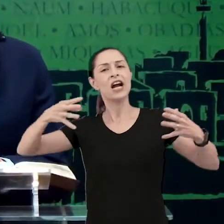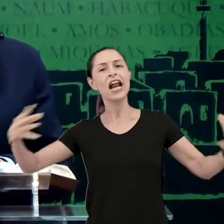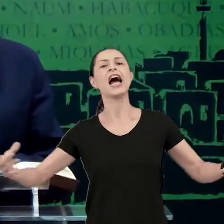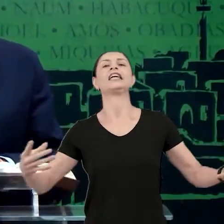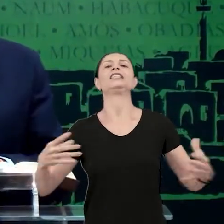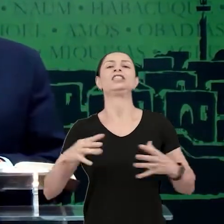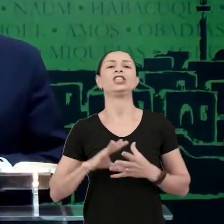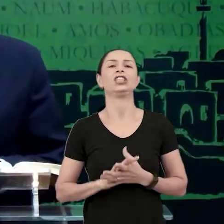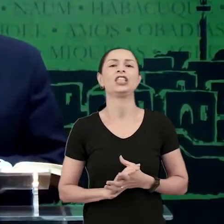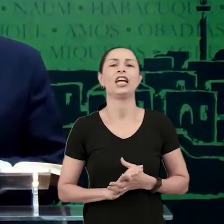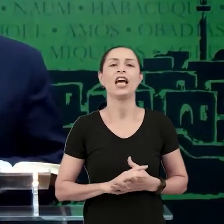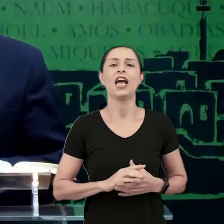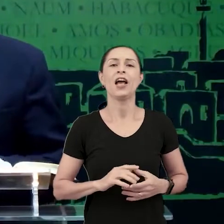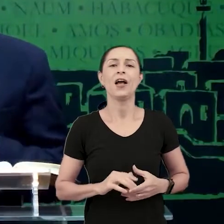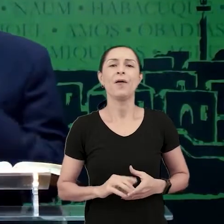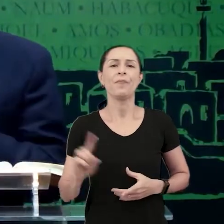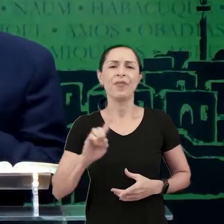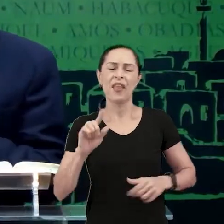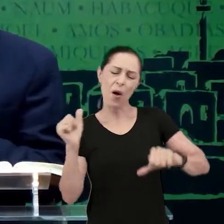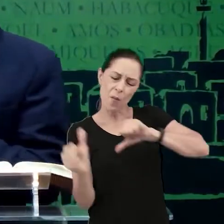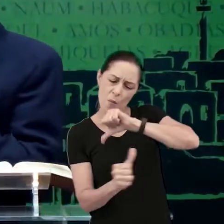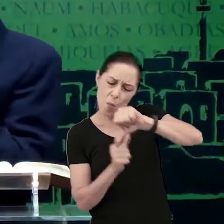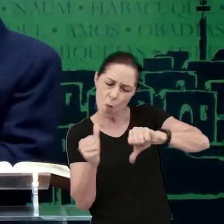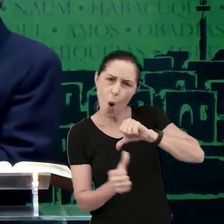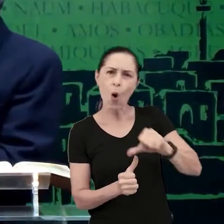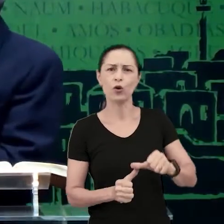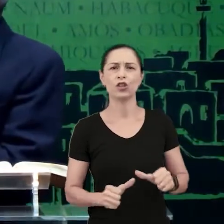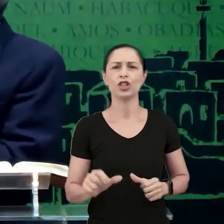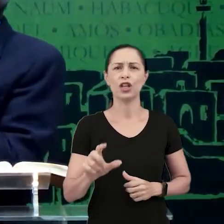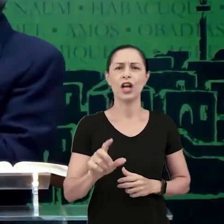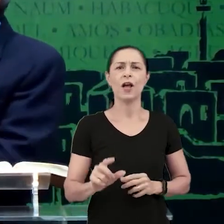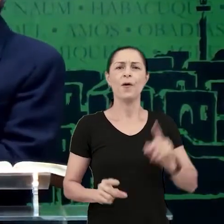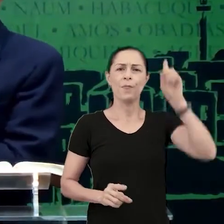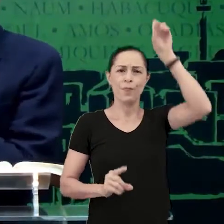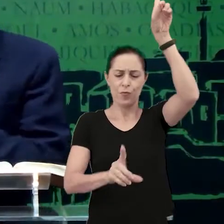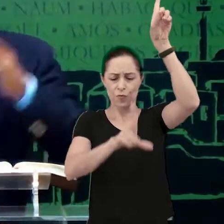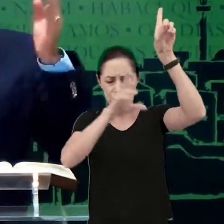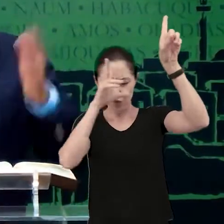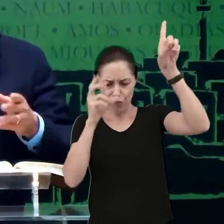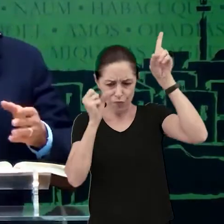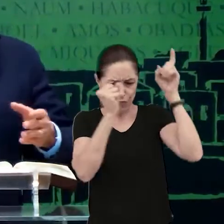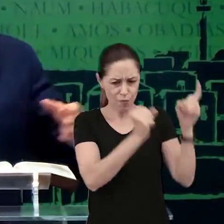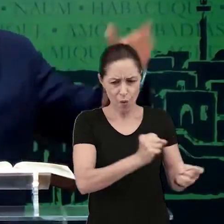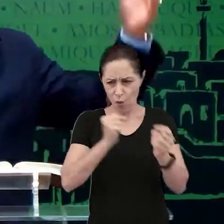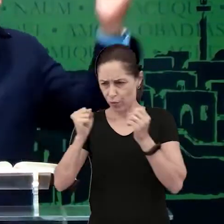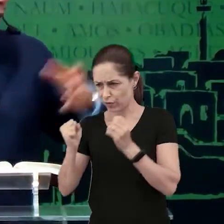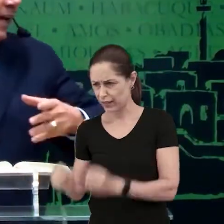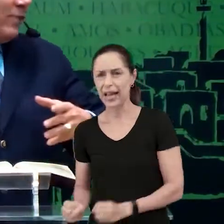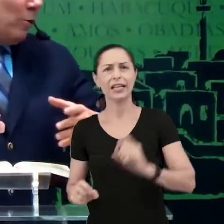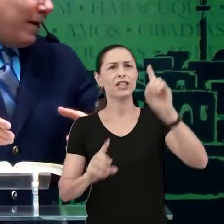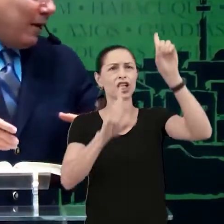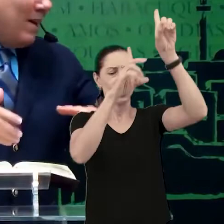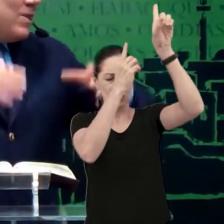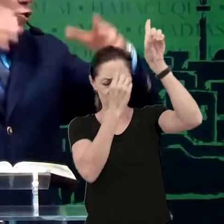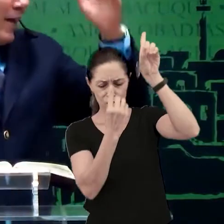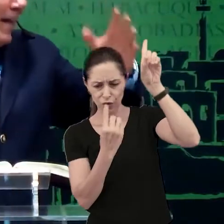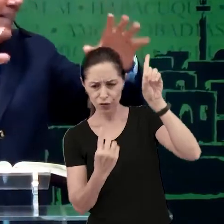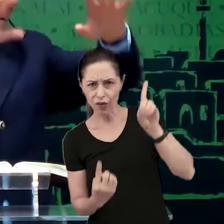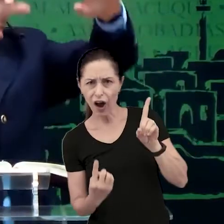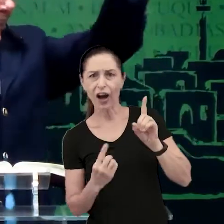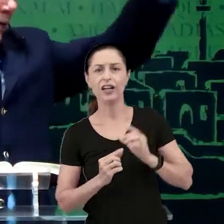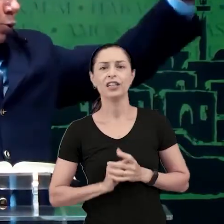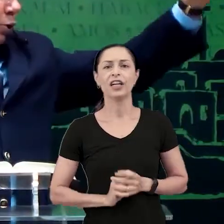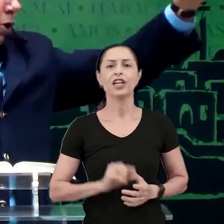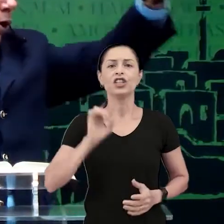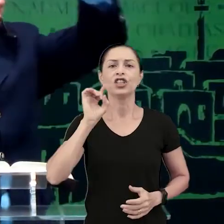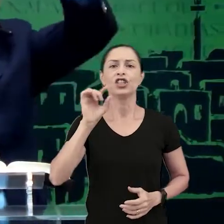eterno, só Ele é imutável, só Ele é autoexistente, só Ele é onipotente, só Ele é onipresente, só Ele é onisciente, só Ele é transcendente, só Ele é soberano, só Ele